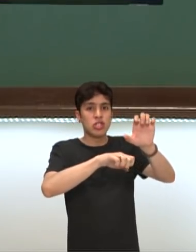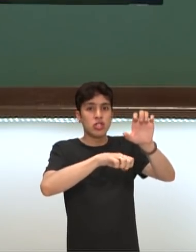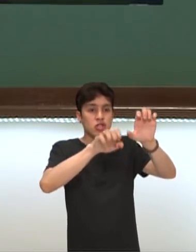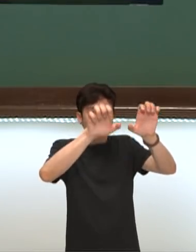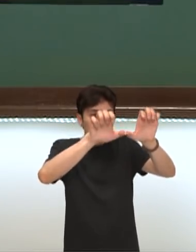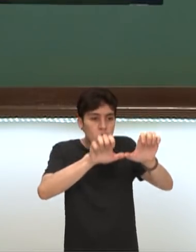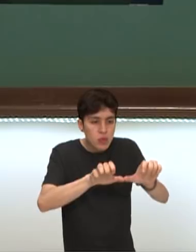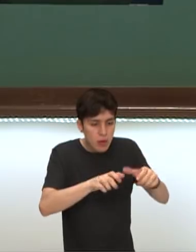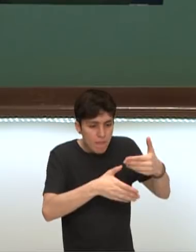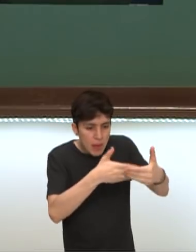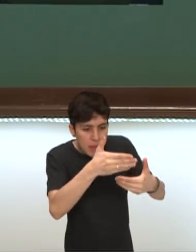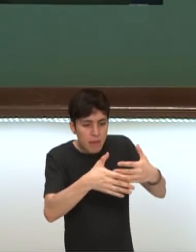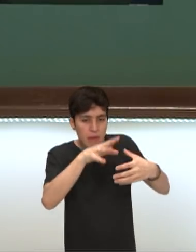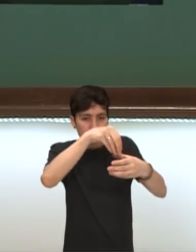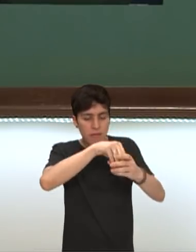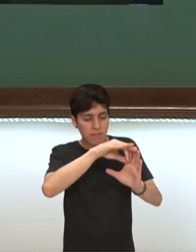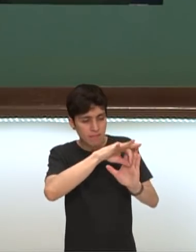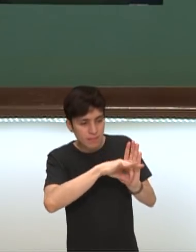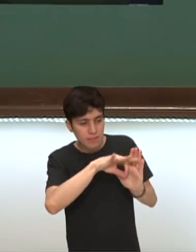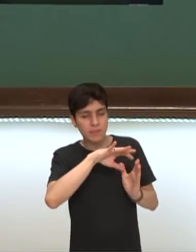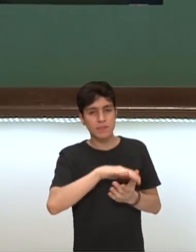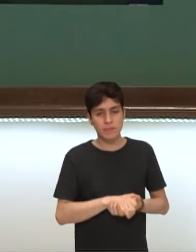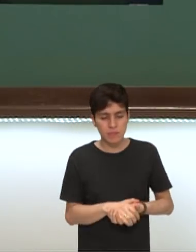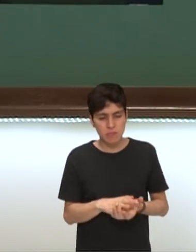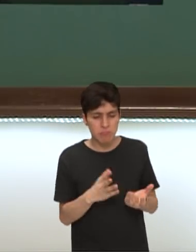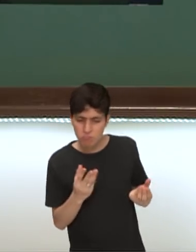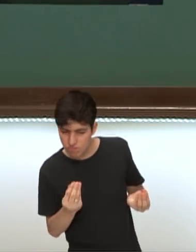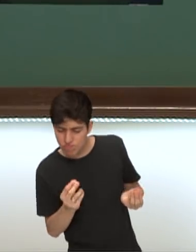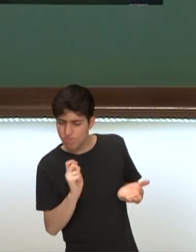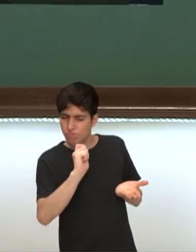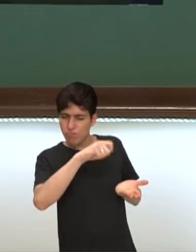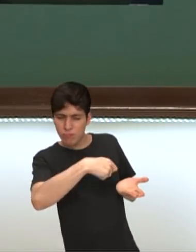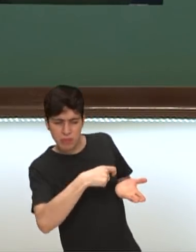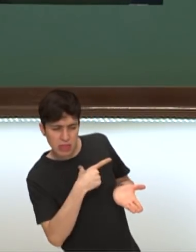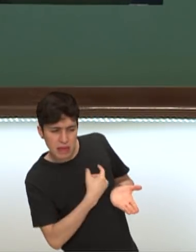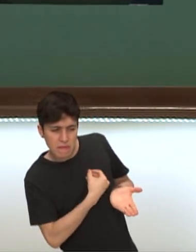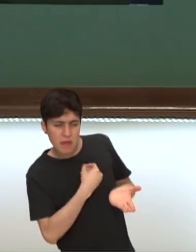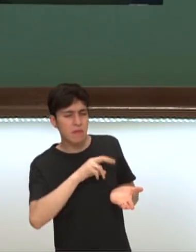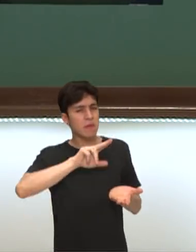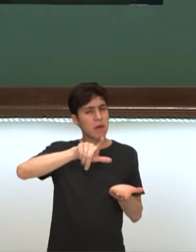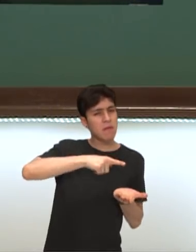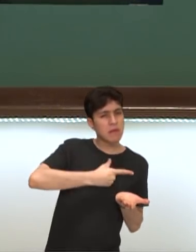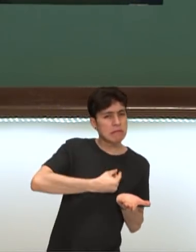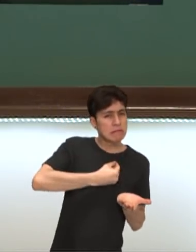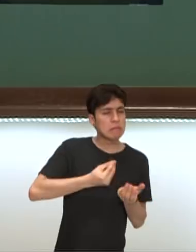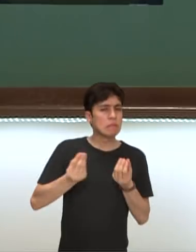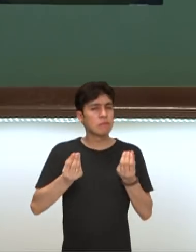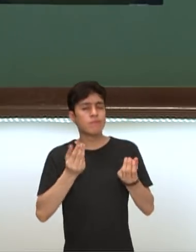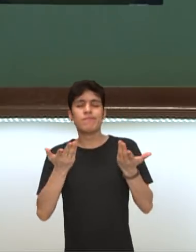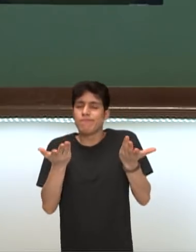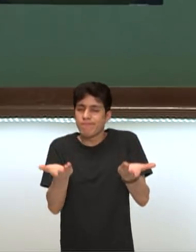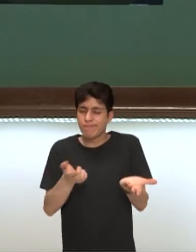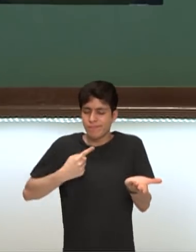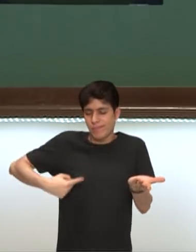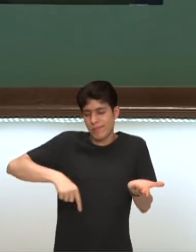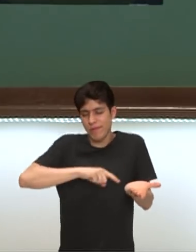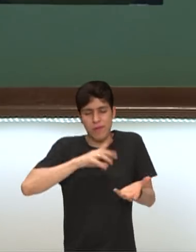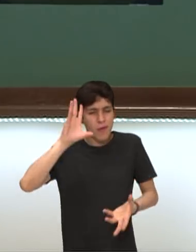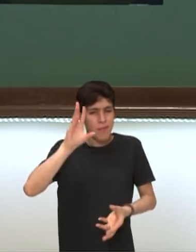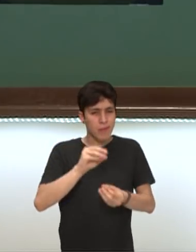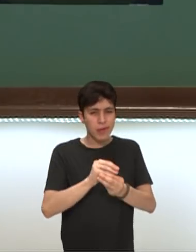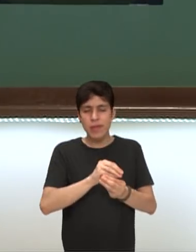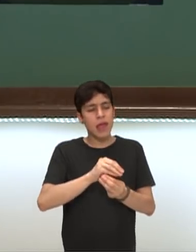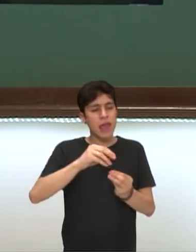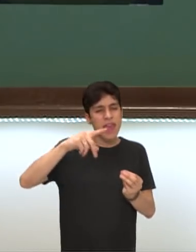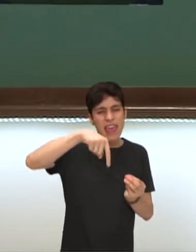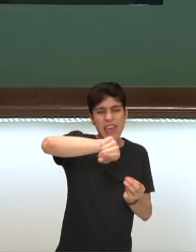célula, se eles são considerados vivos ou não. Tá? Então vamos tentar entender um pouquinho sobre esse mundo microscópico